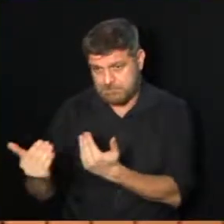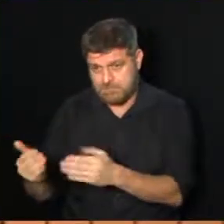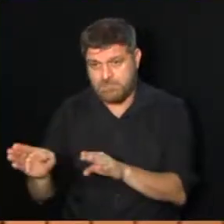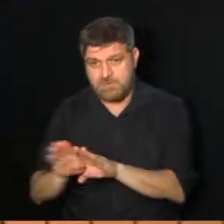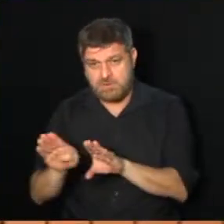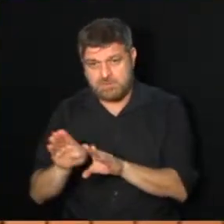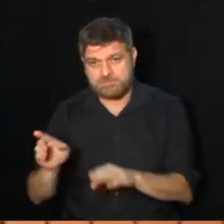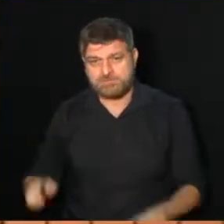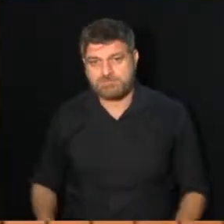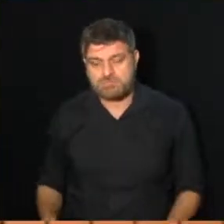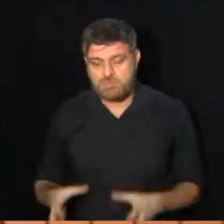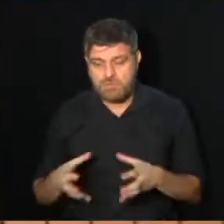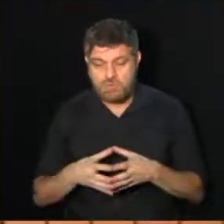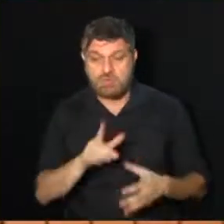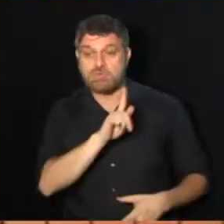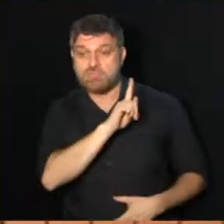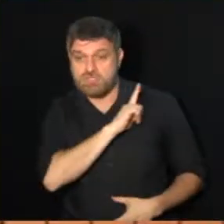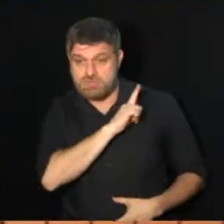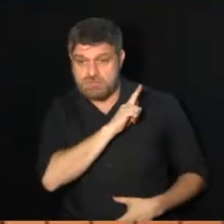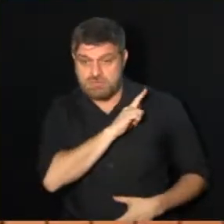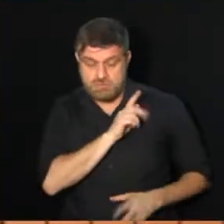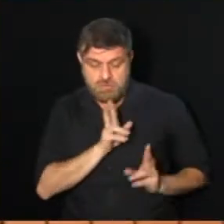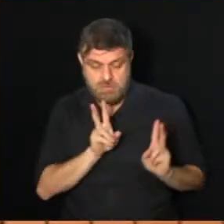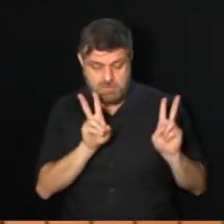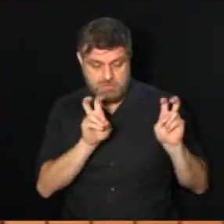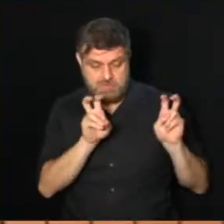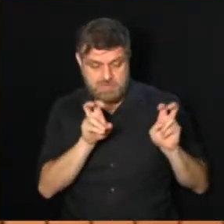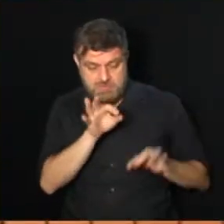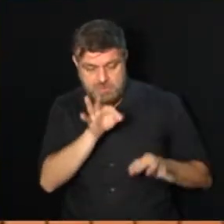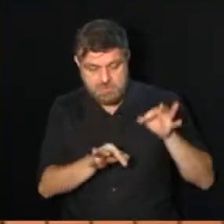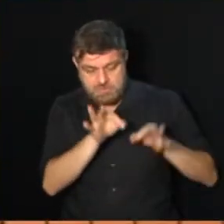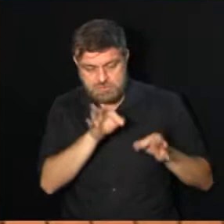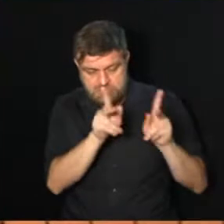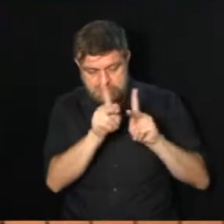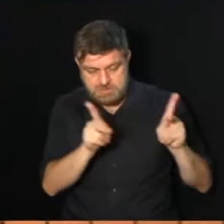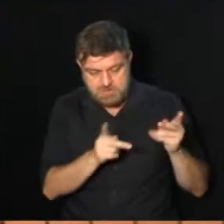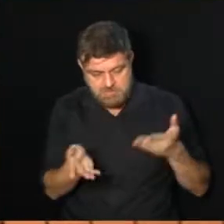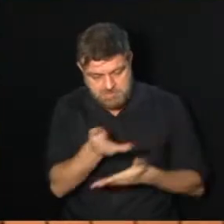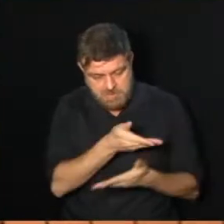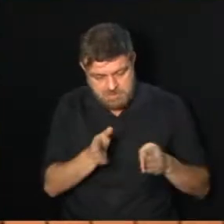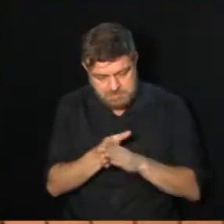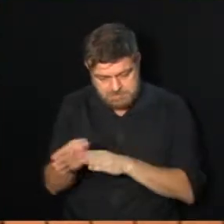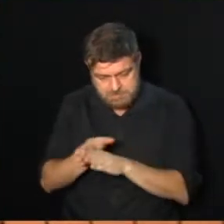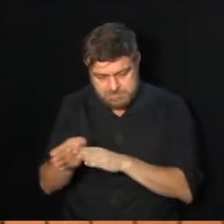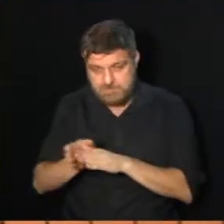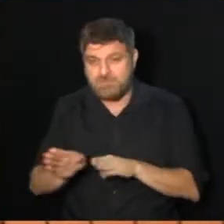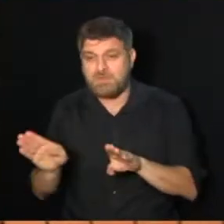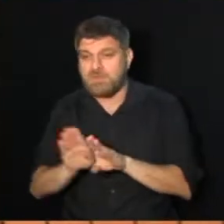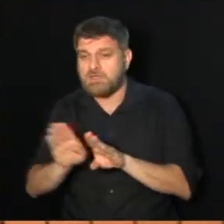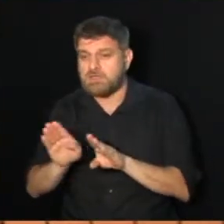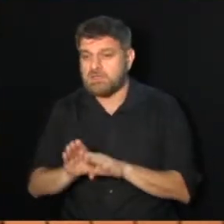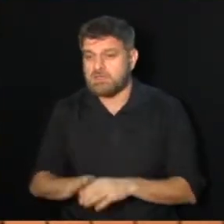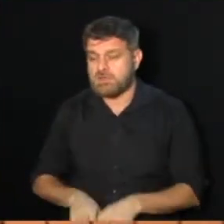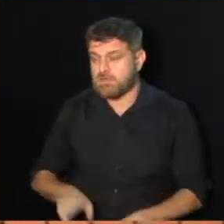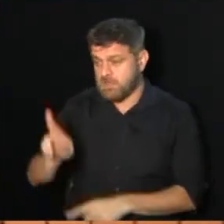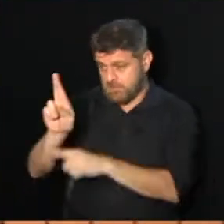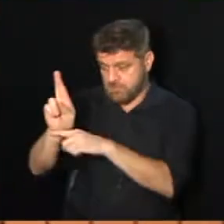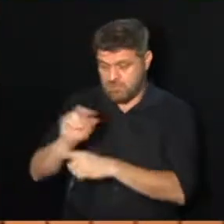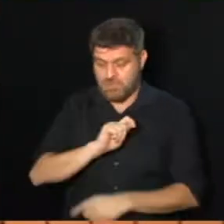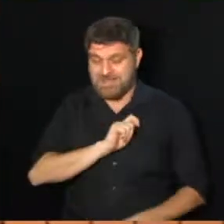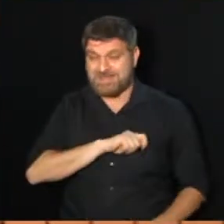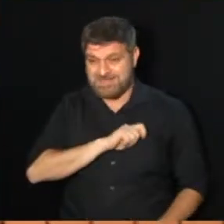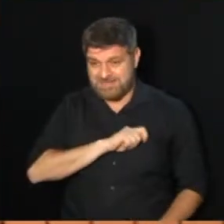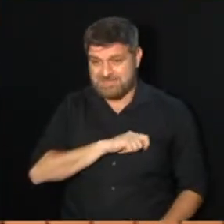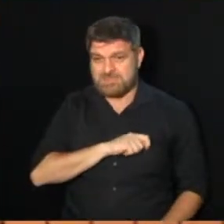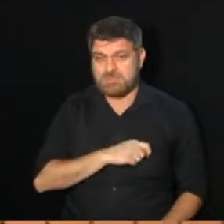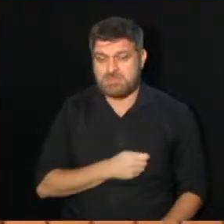Justiça Restaurativa, doutor Rubens Urbano, delegado titular da Delegacia da Infância e Juventude de